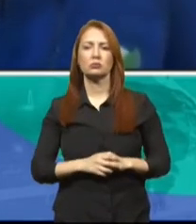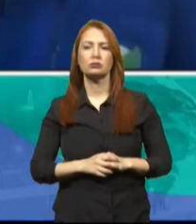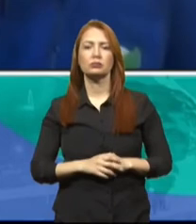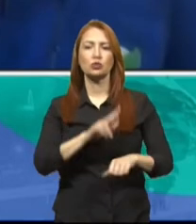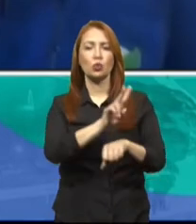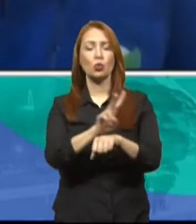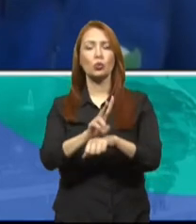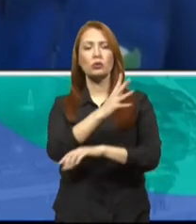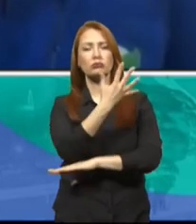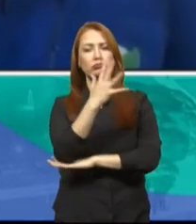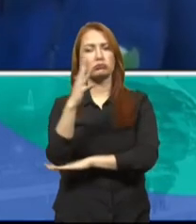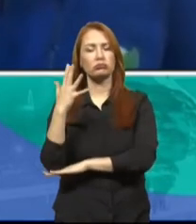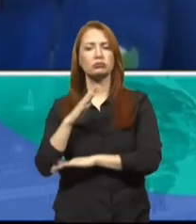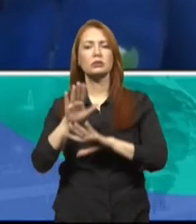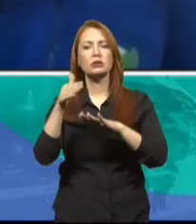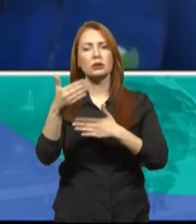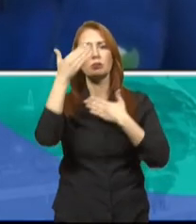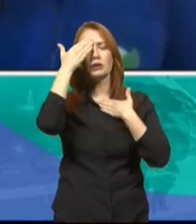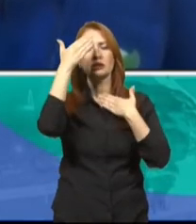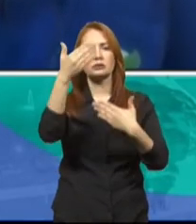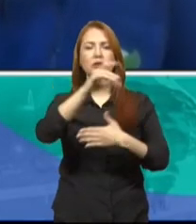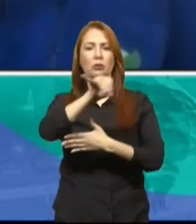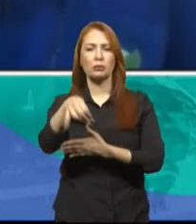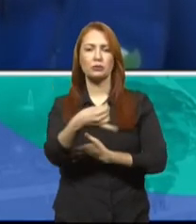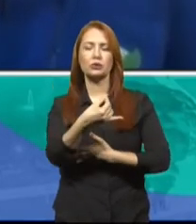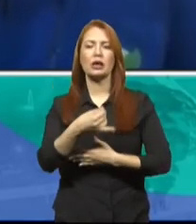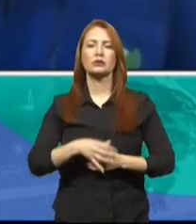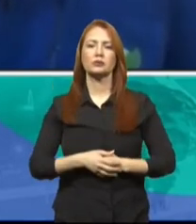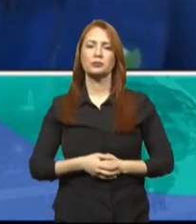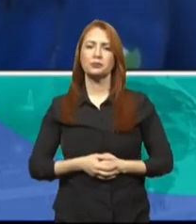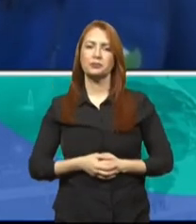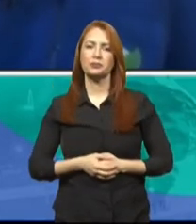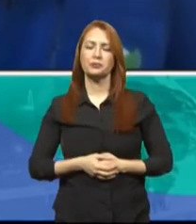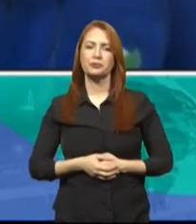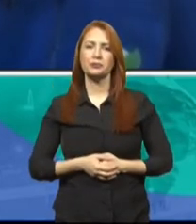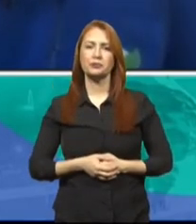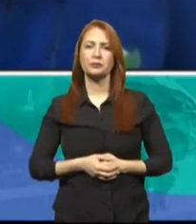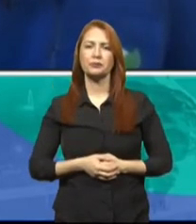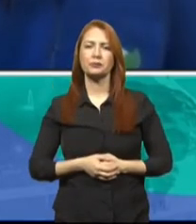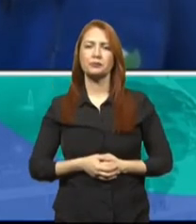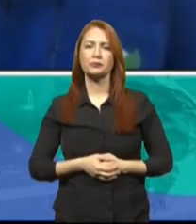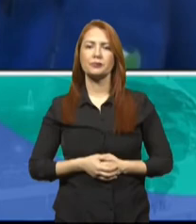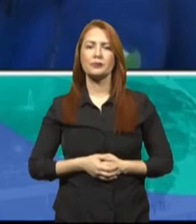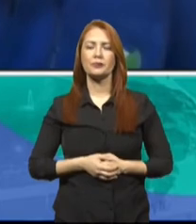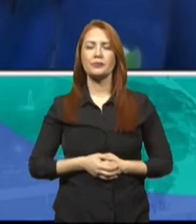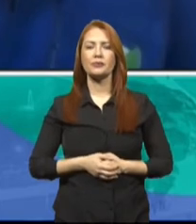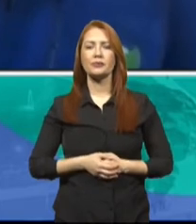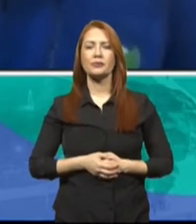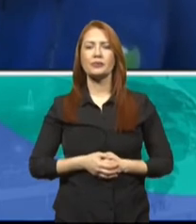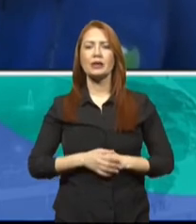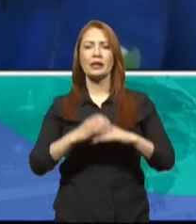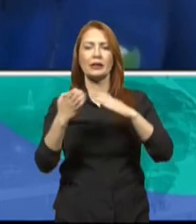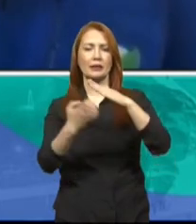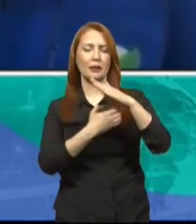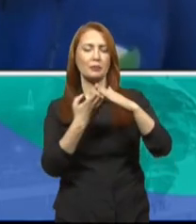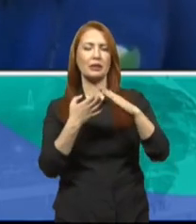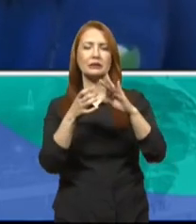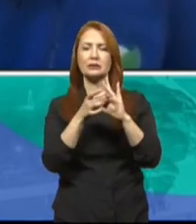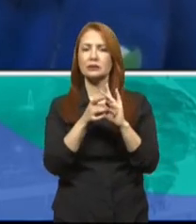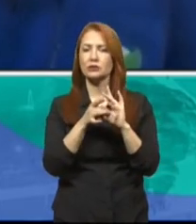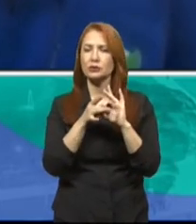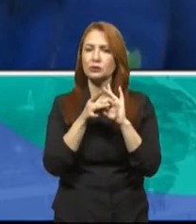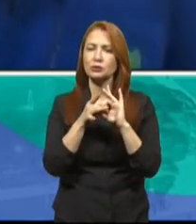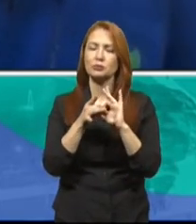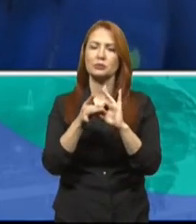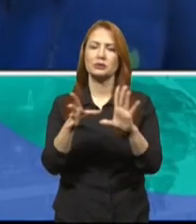preservação. Então, agradecer essa oportunidade. E a cooperativa se coloca à disposição para estar